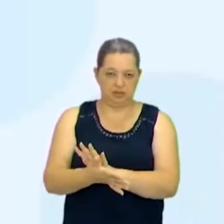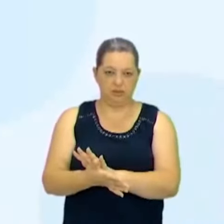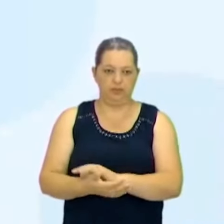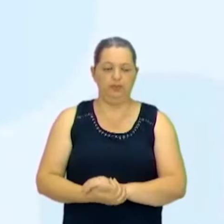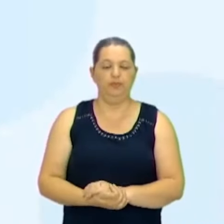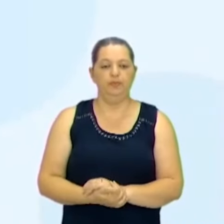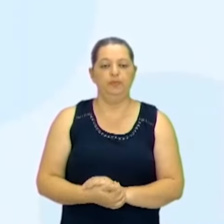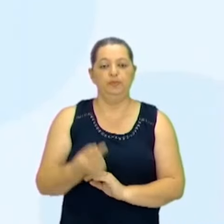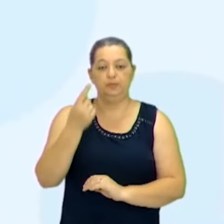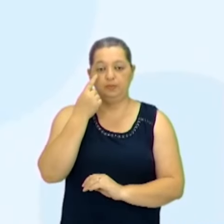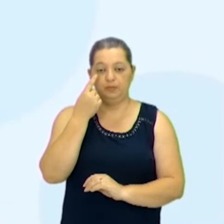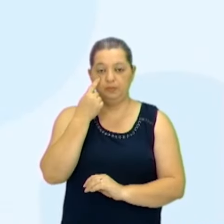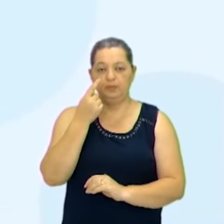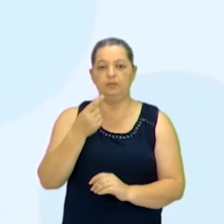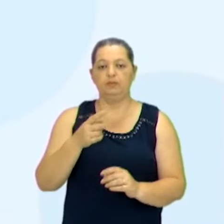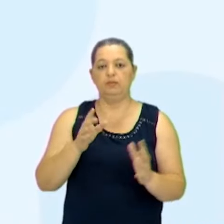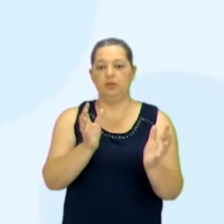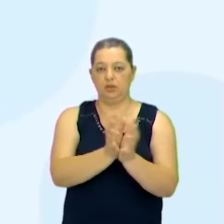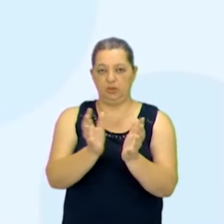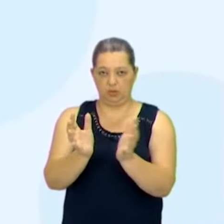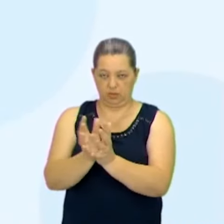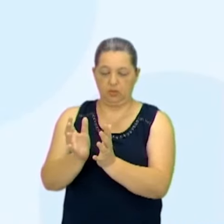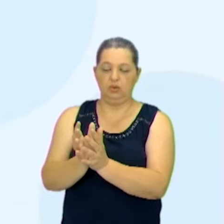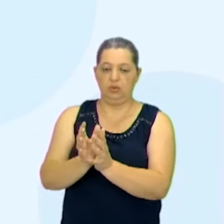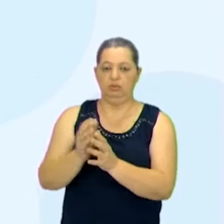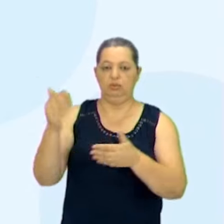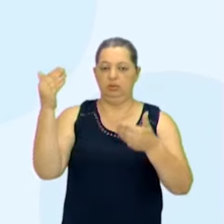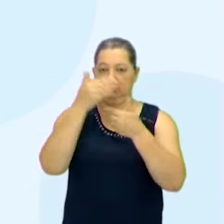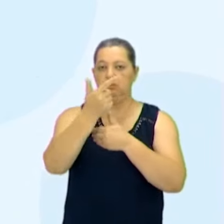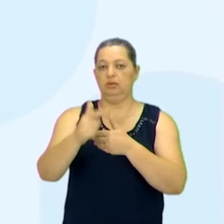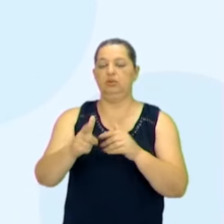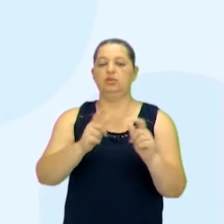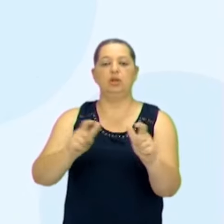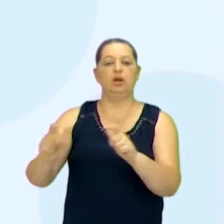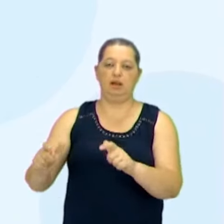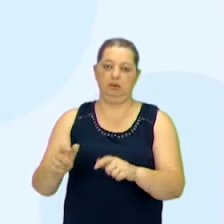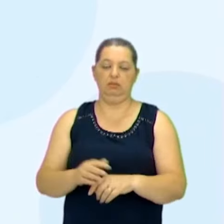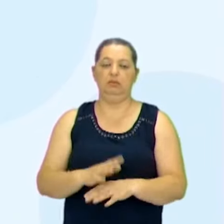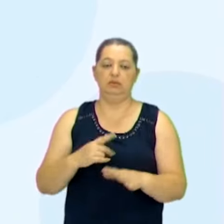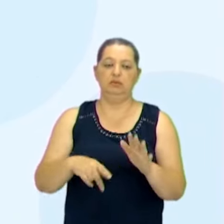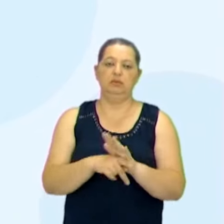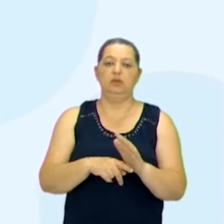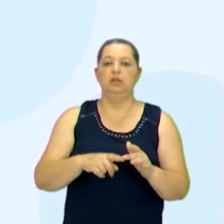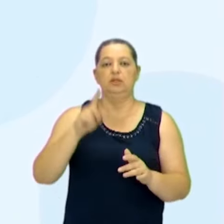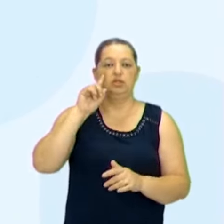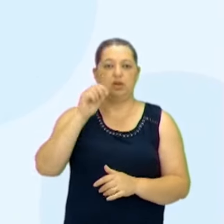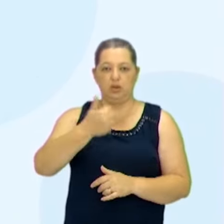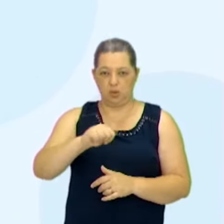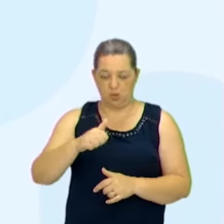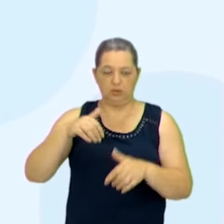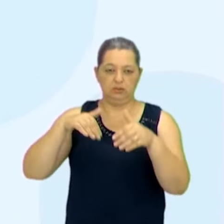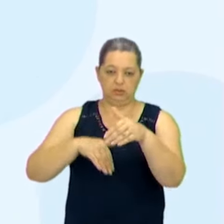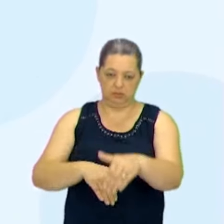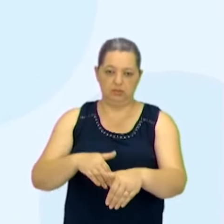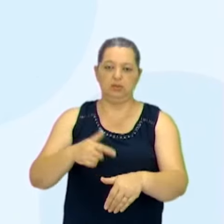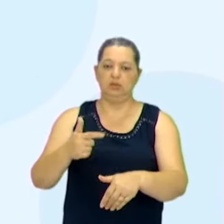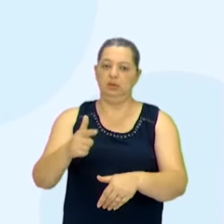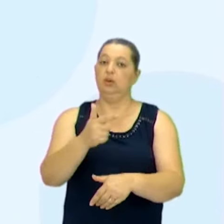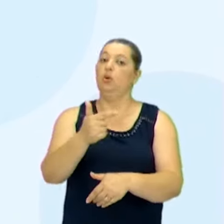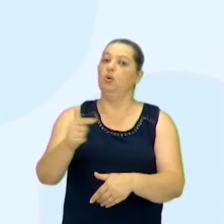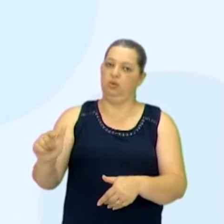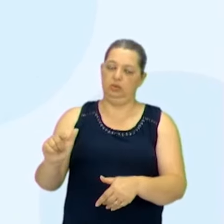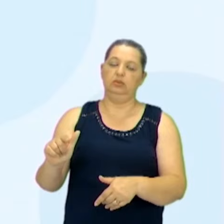vocês, dar uma olhadinha, alguns grupos terroristas em outros locais, né? Porque a gente fala muito dali do 11 de setembro, da Al-Qaeda, mas existem